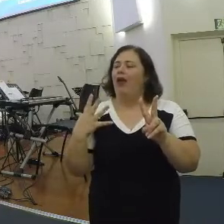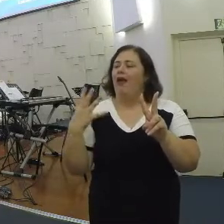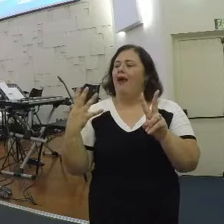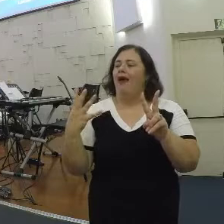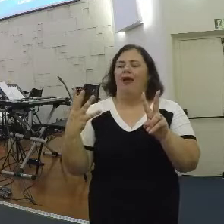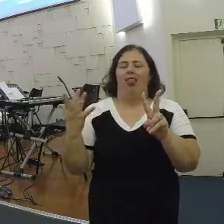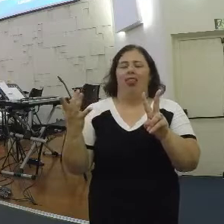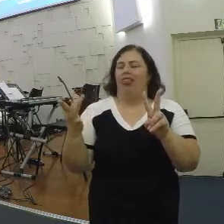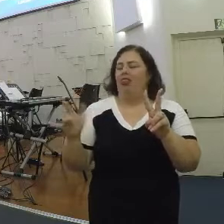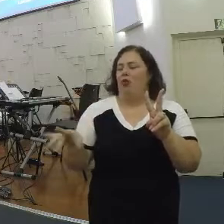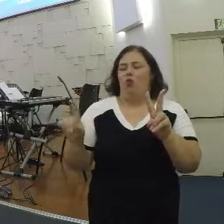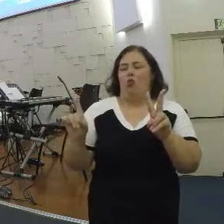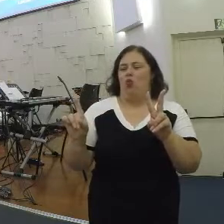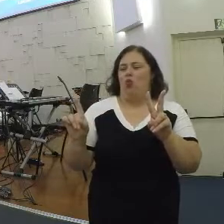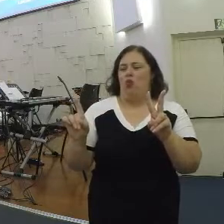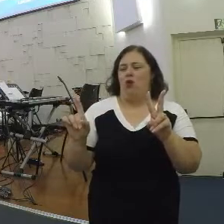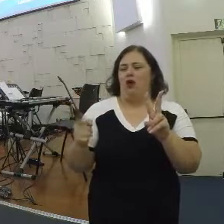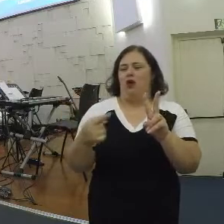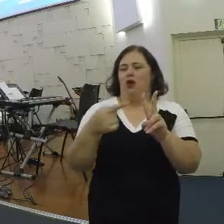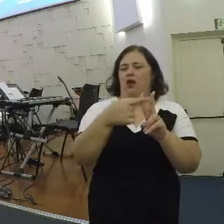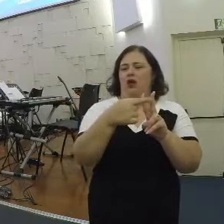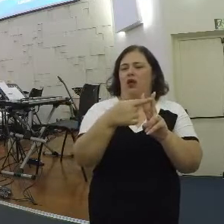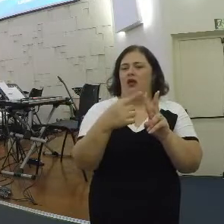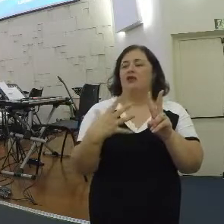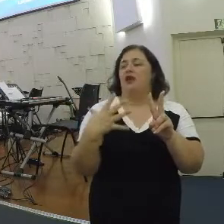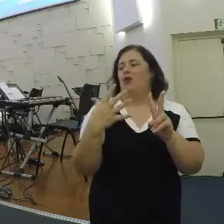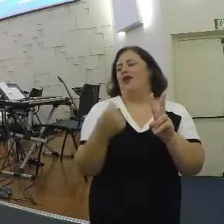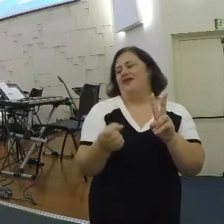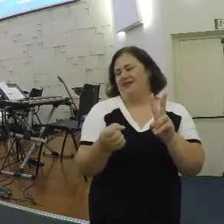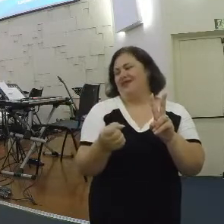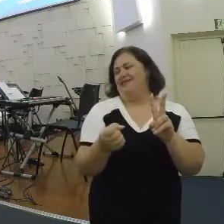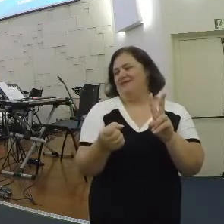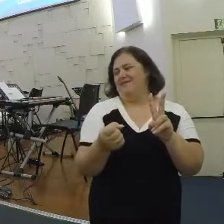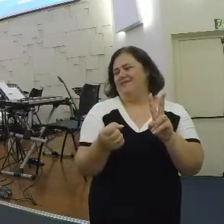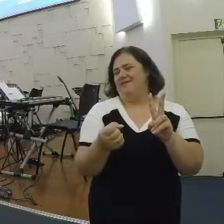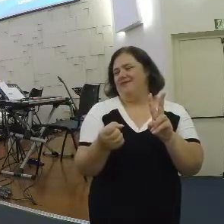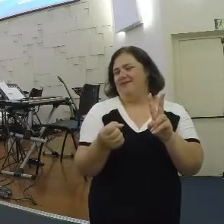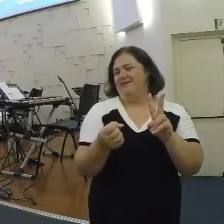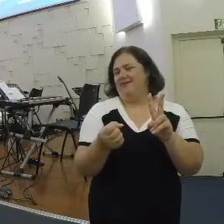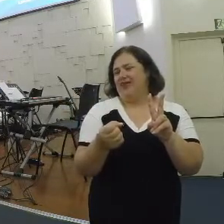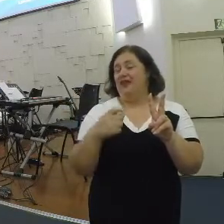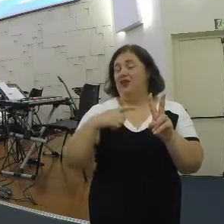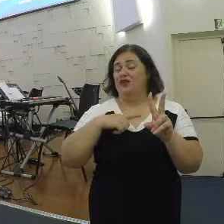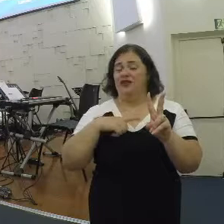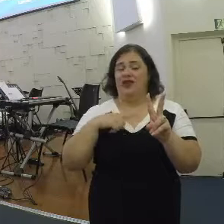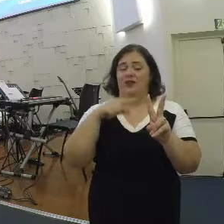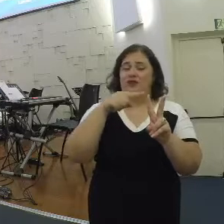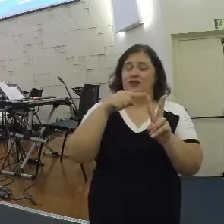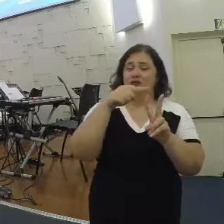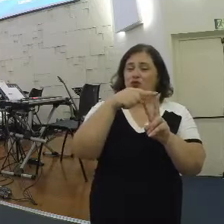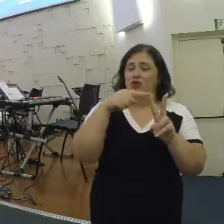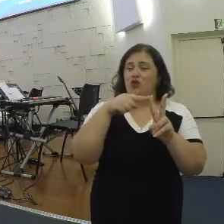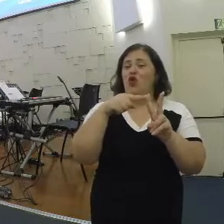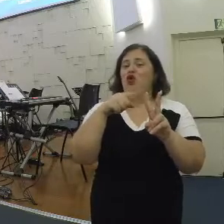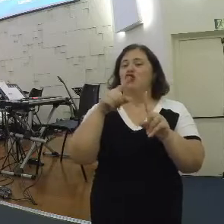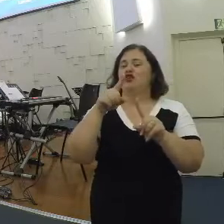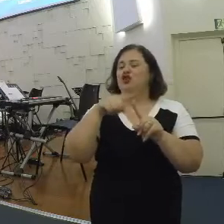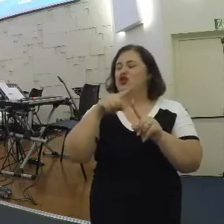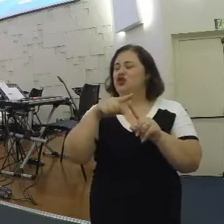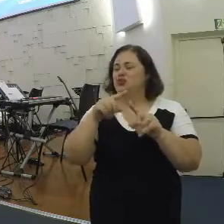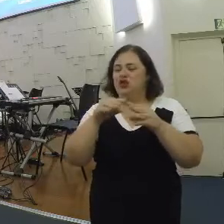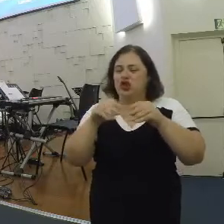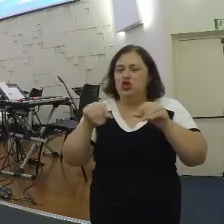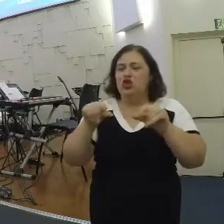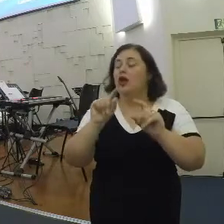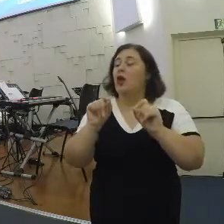permitem profundidade, os espinhos sufocam a semente. E existe o solo fértil, mas mesmo entre os solos férteis,